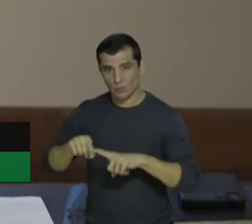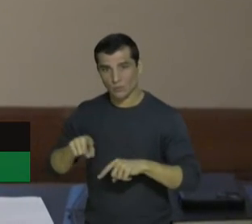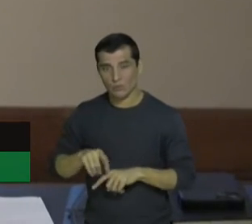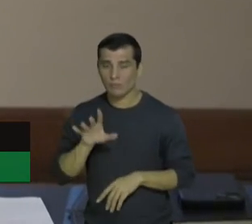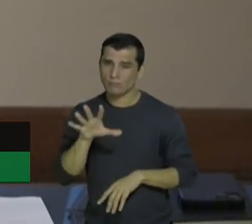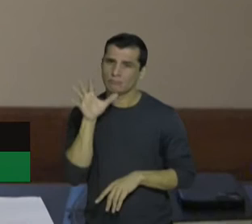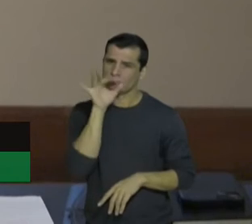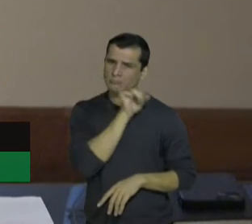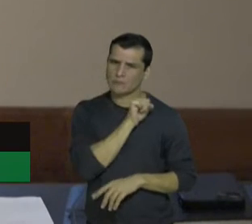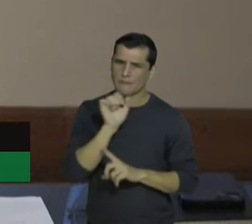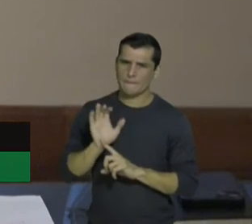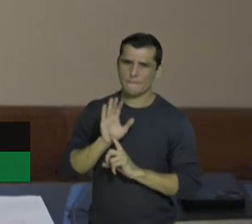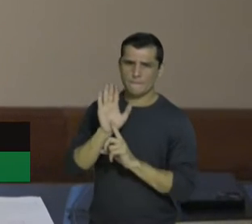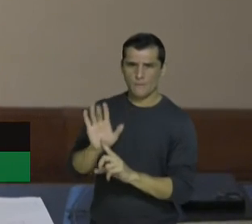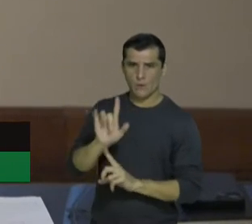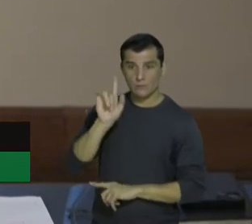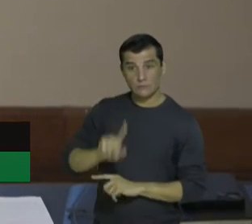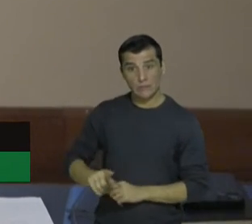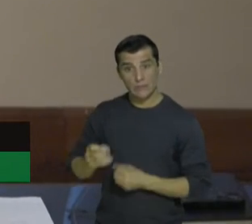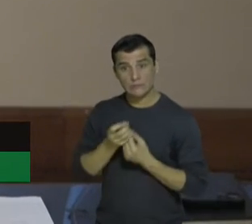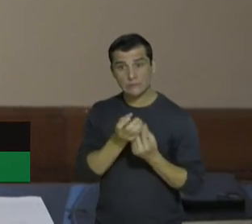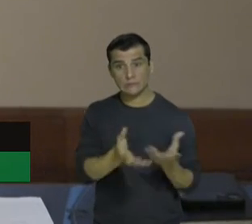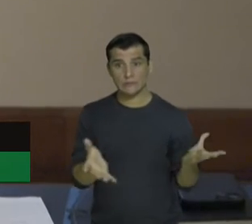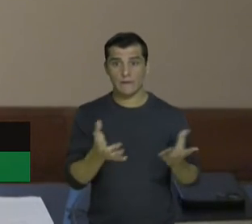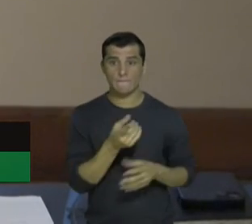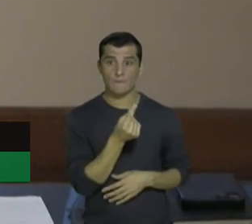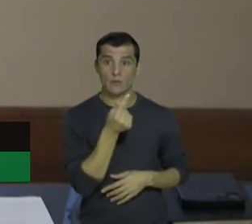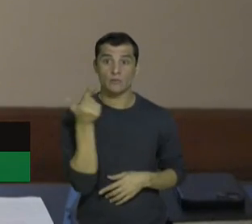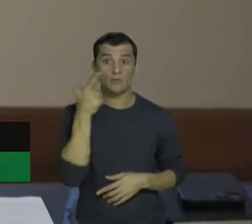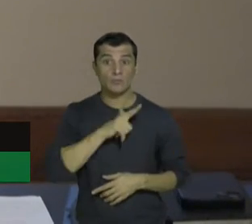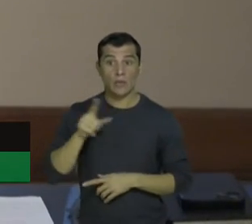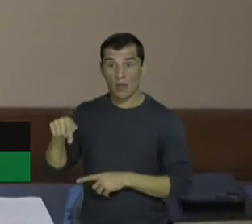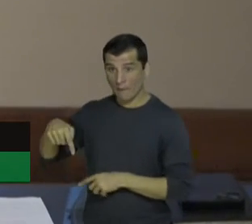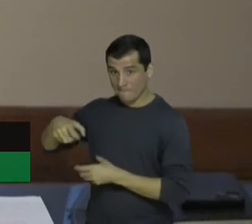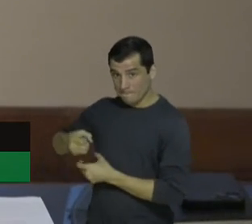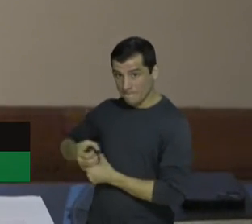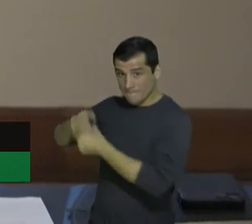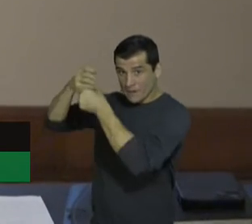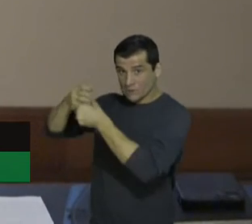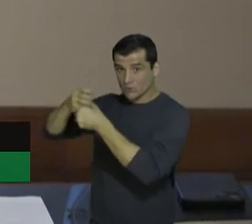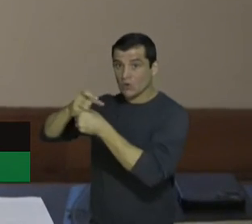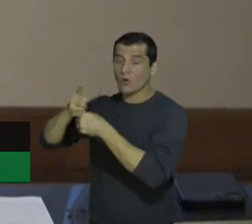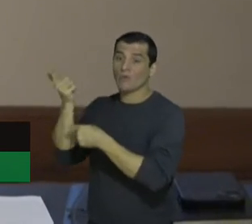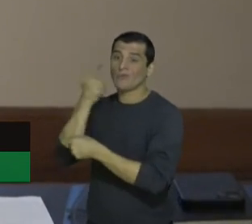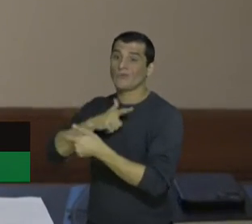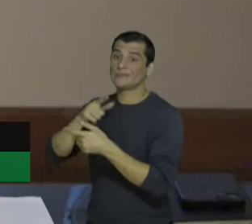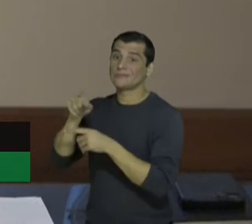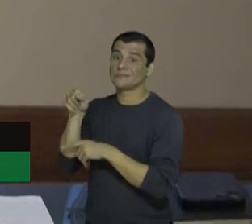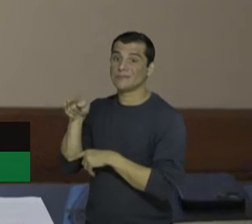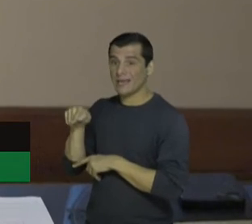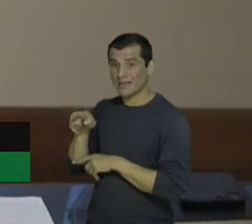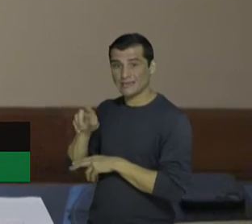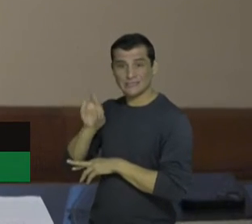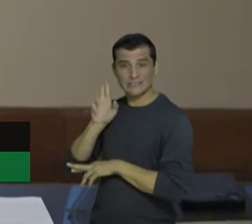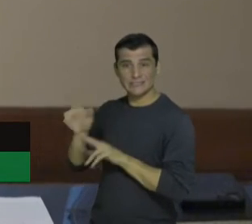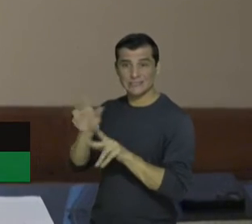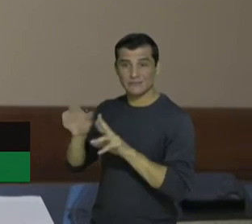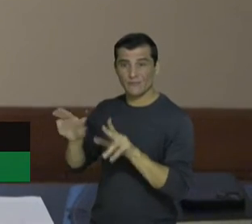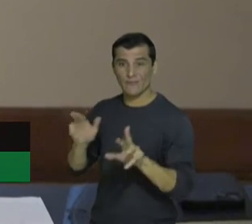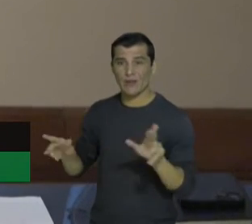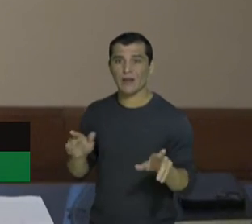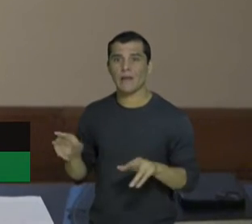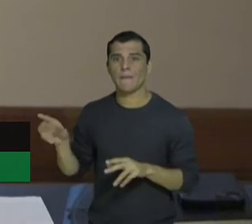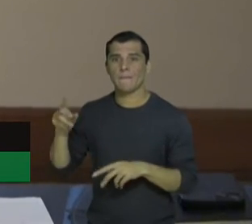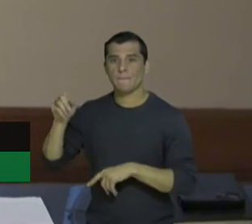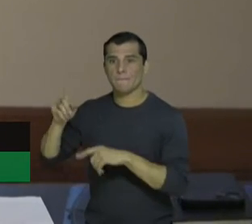é que criamos valor através de um de um novo produto e que é que é exportável que é uma farinha de mandioca panific